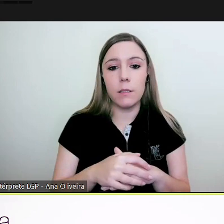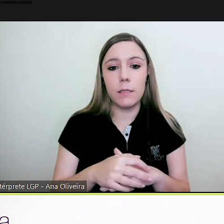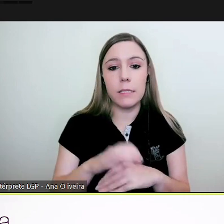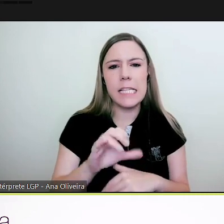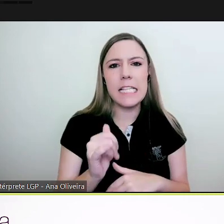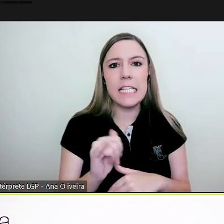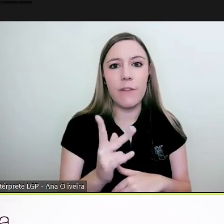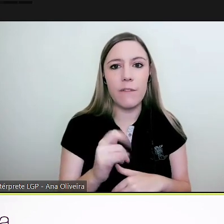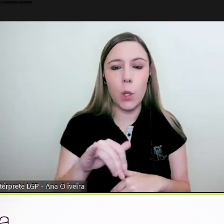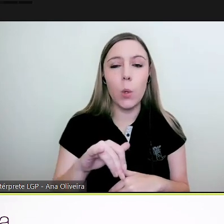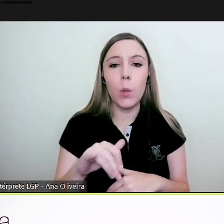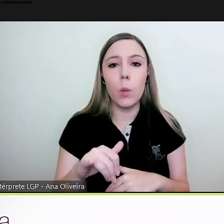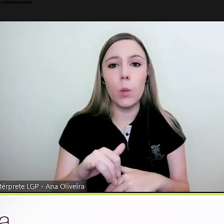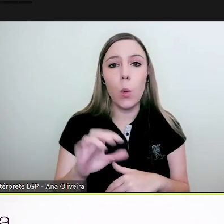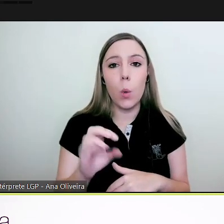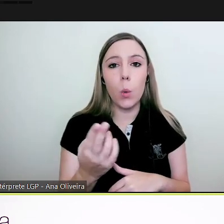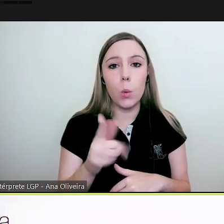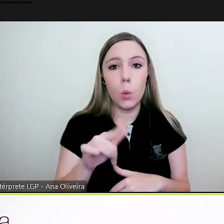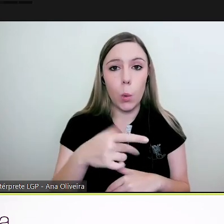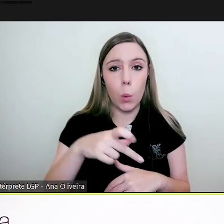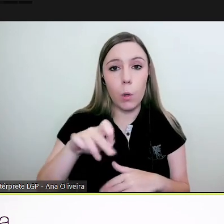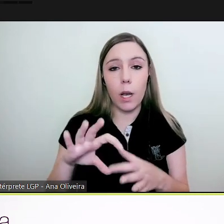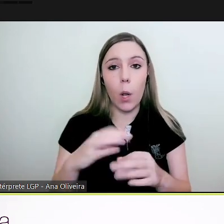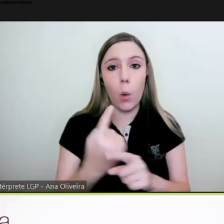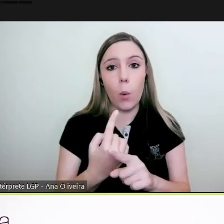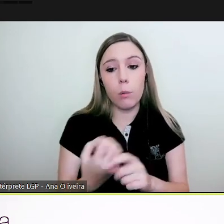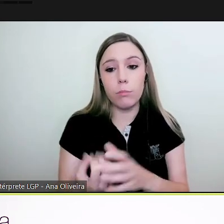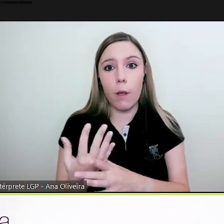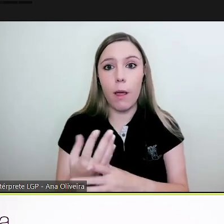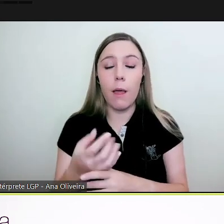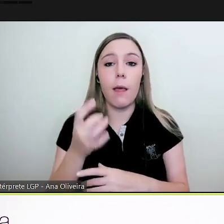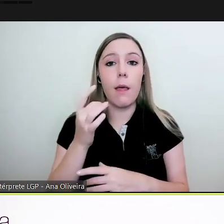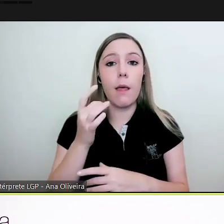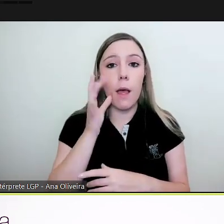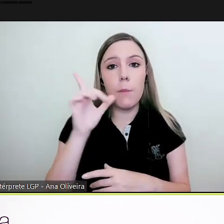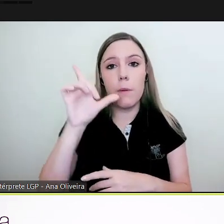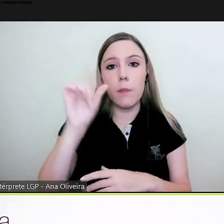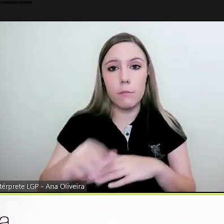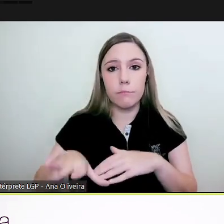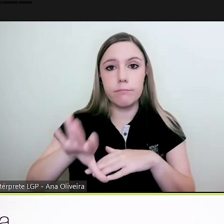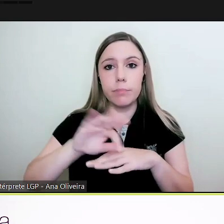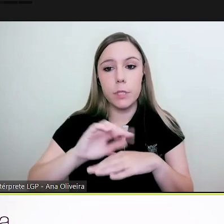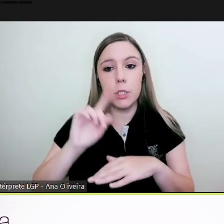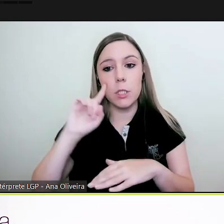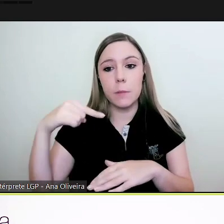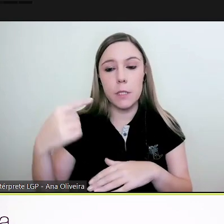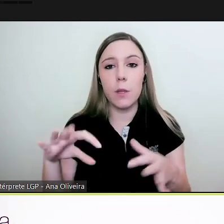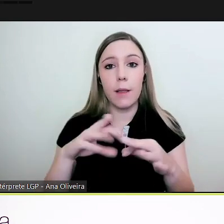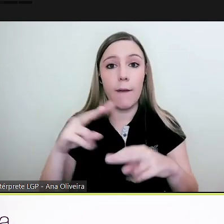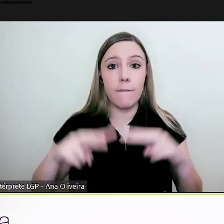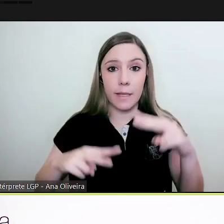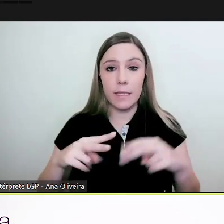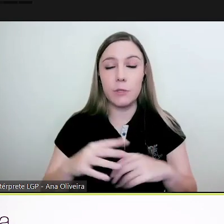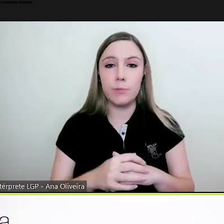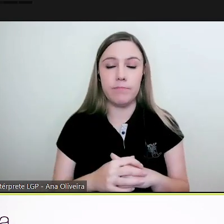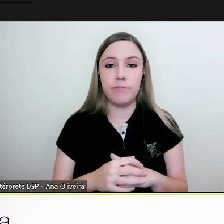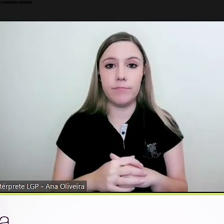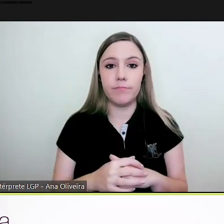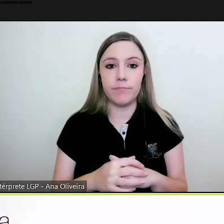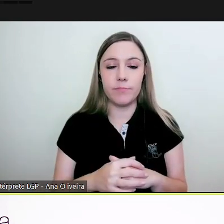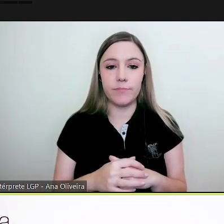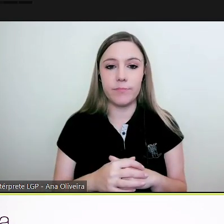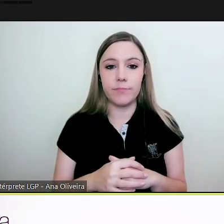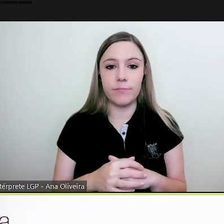Civicultura das Espécies de Crescimento Rápido e também uma pós-graduação em Gestão em Especialização em Finanças e no